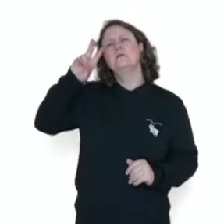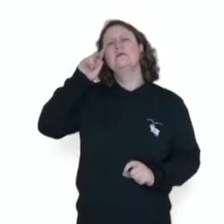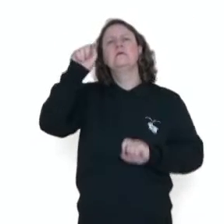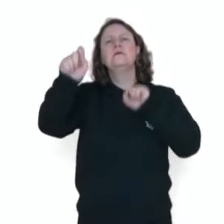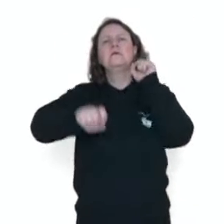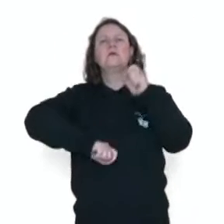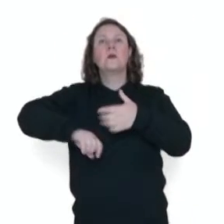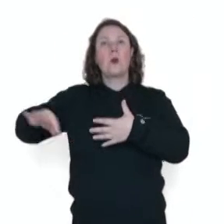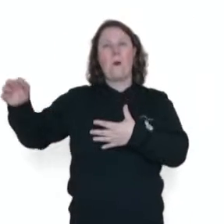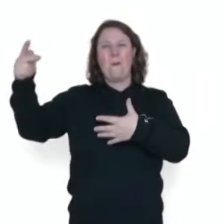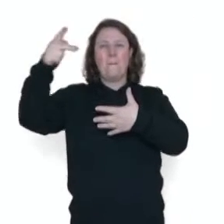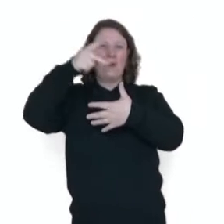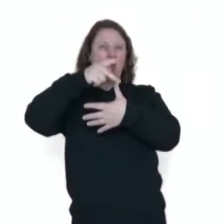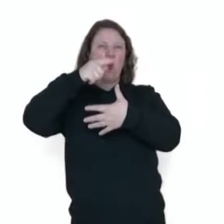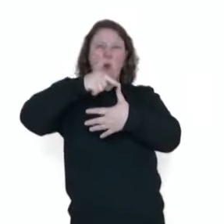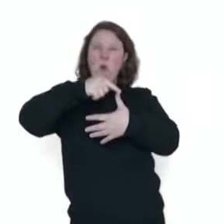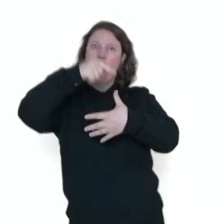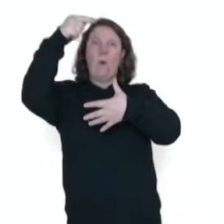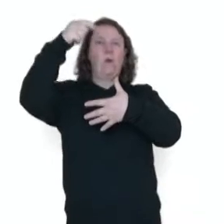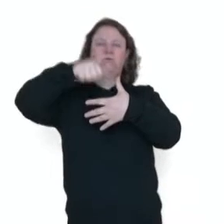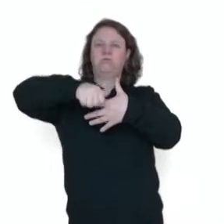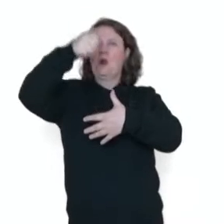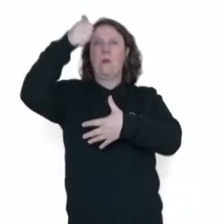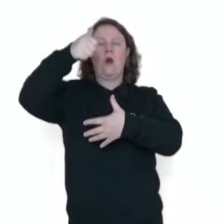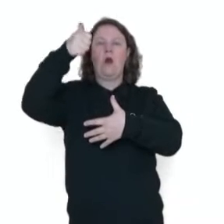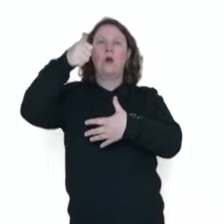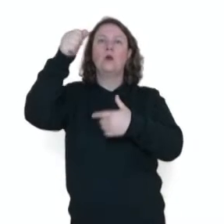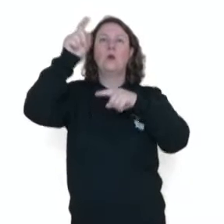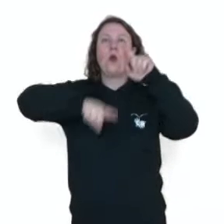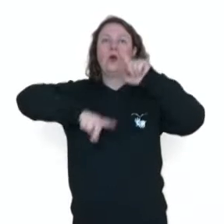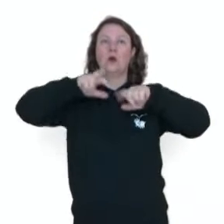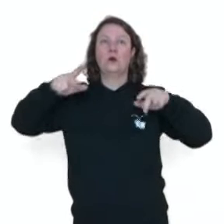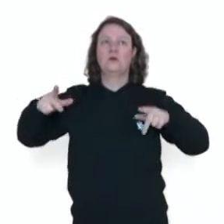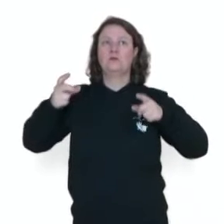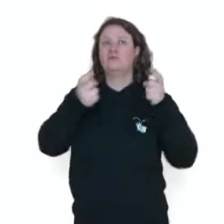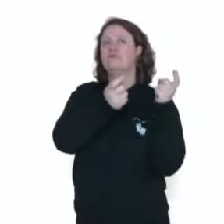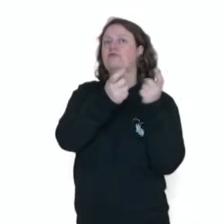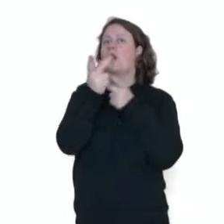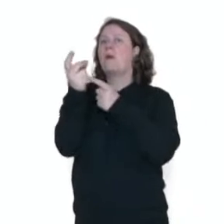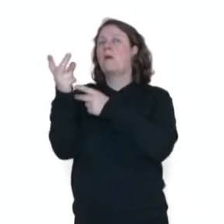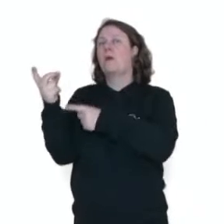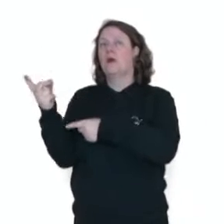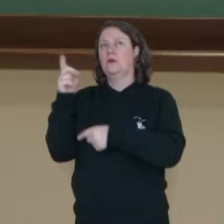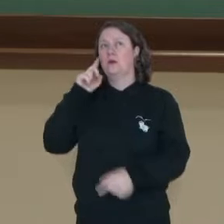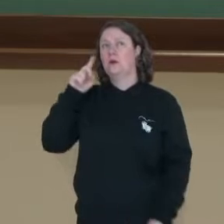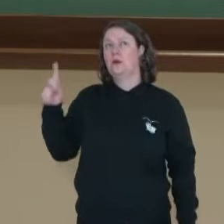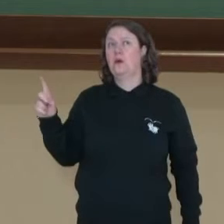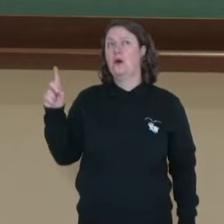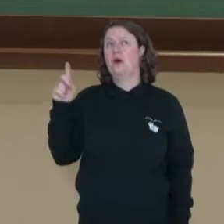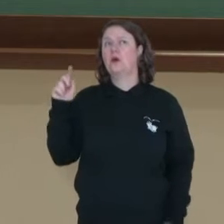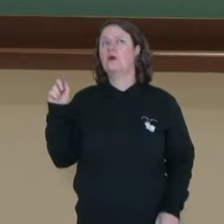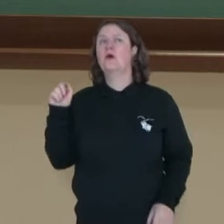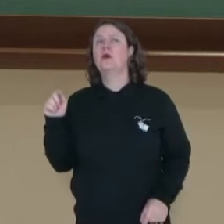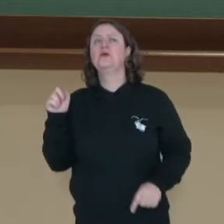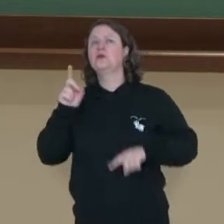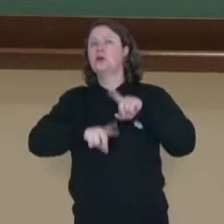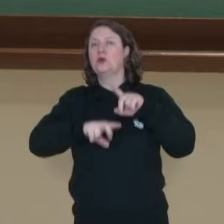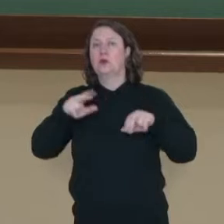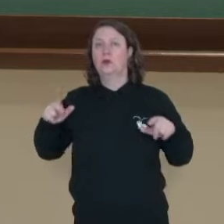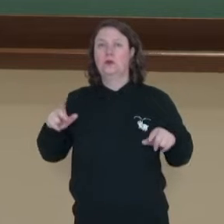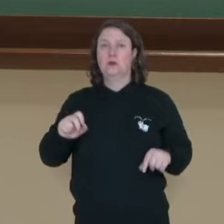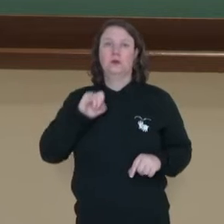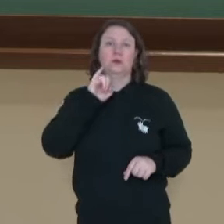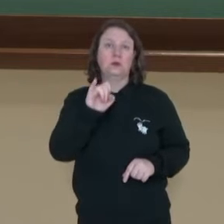principal produto de exportação? Coloca uma foto aqui, né? Para que a gente lembre desse principal produto, e se no século